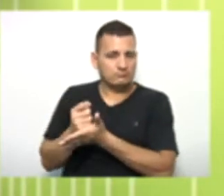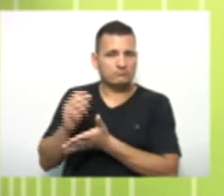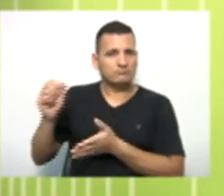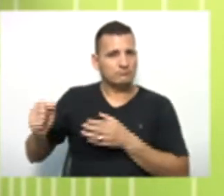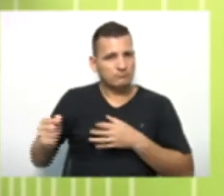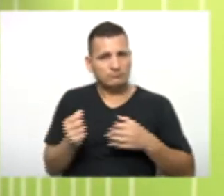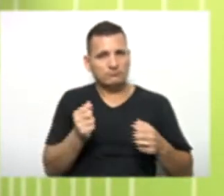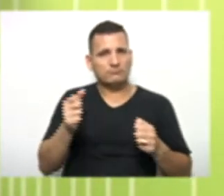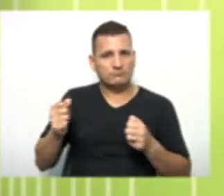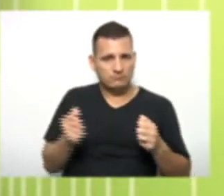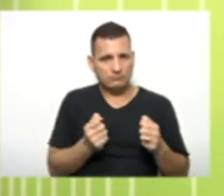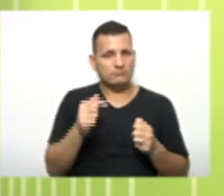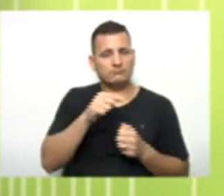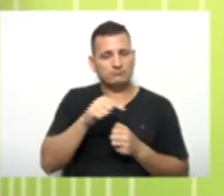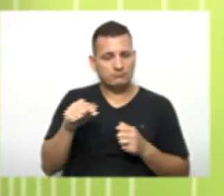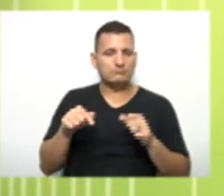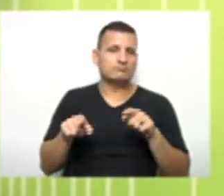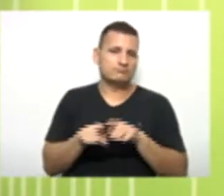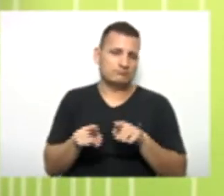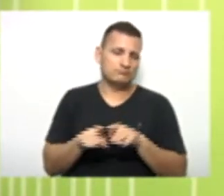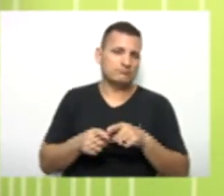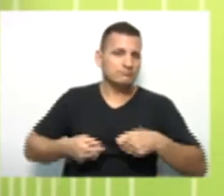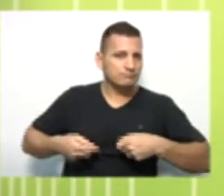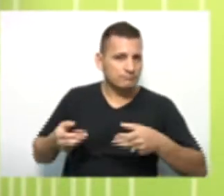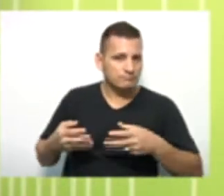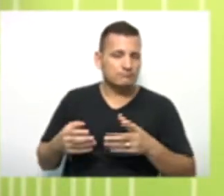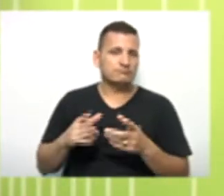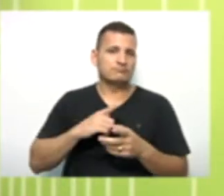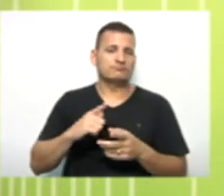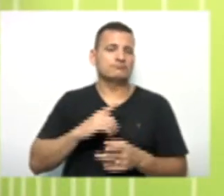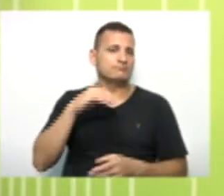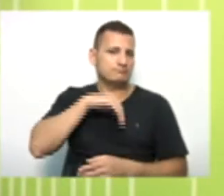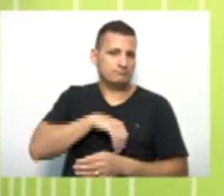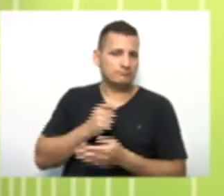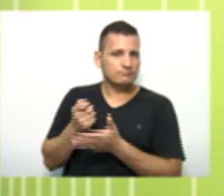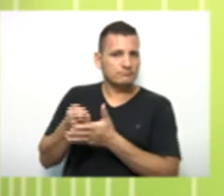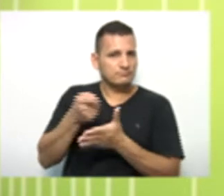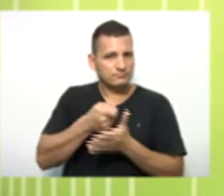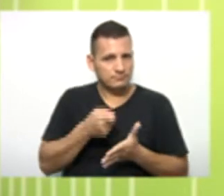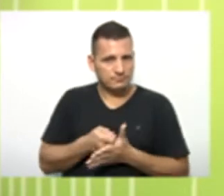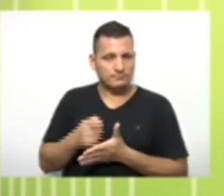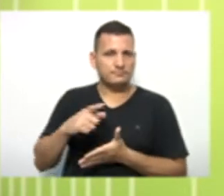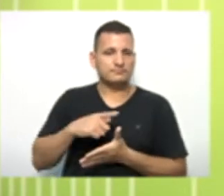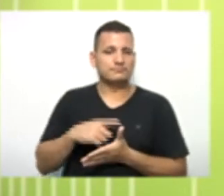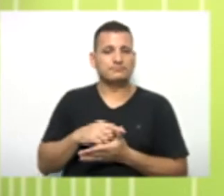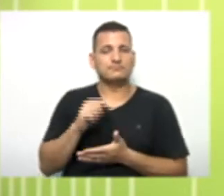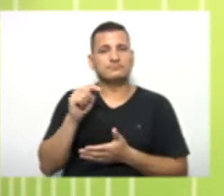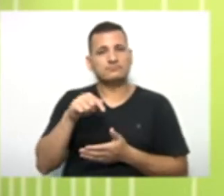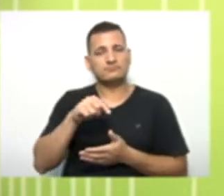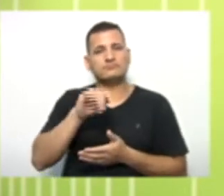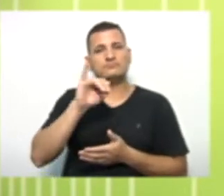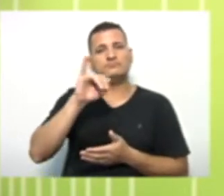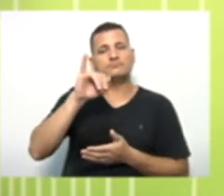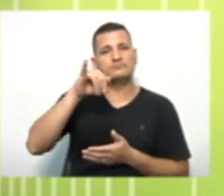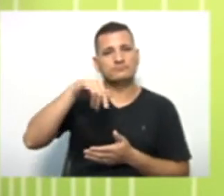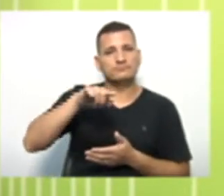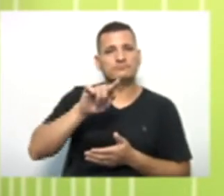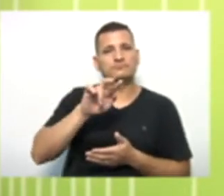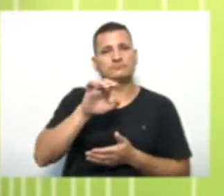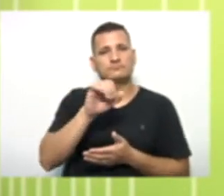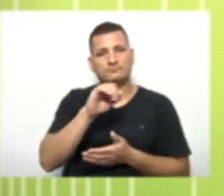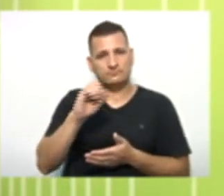pessoas entram como custo e nós temos despesas com salários. Então, esses ingressos menos despesas